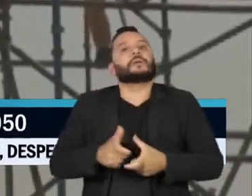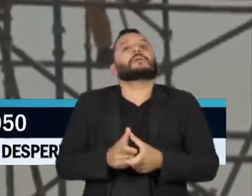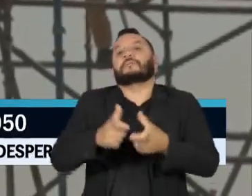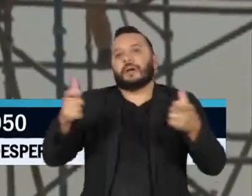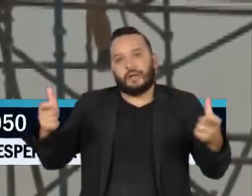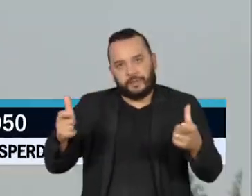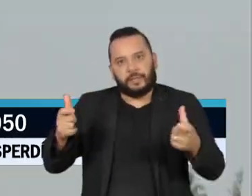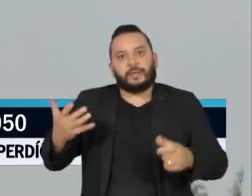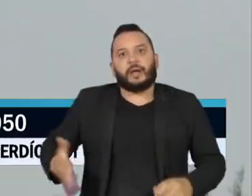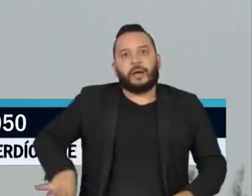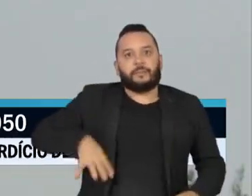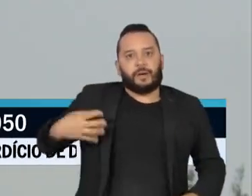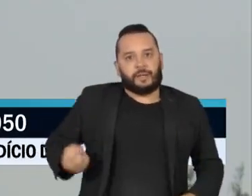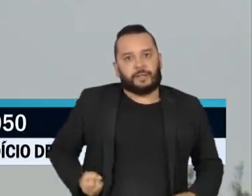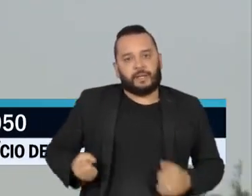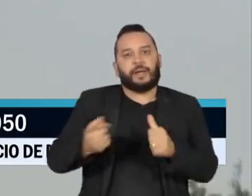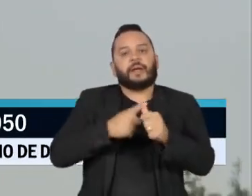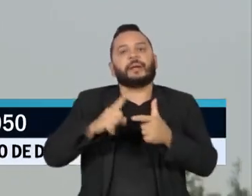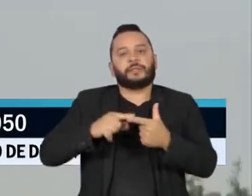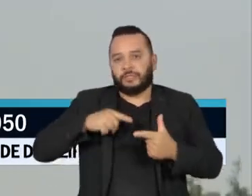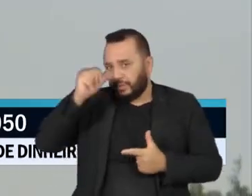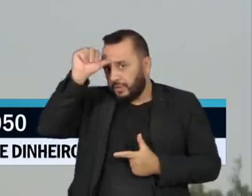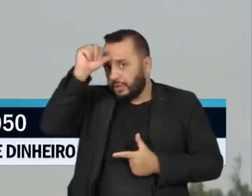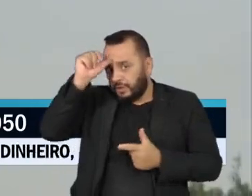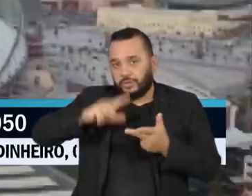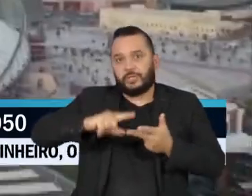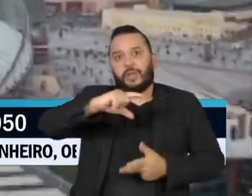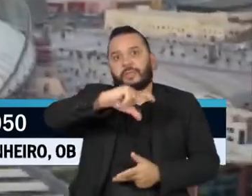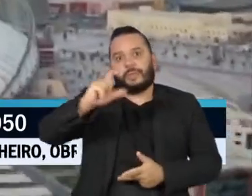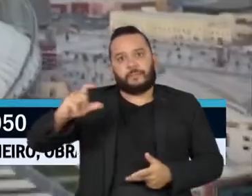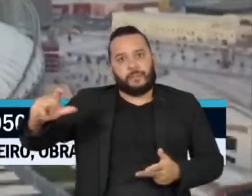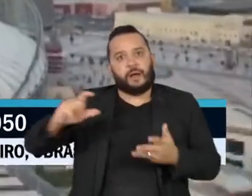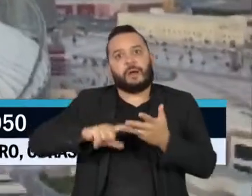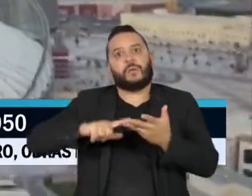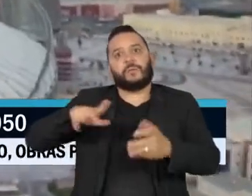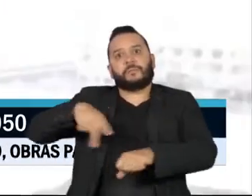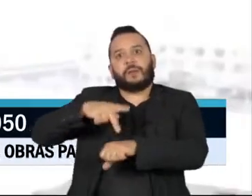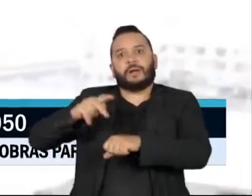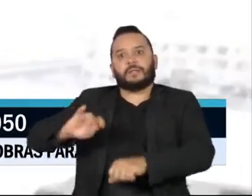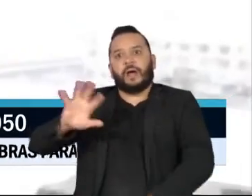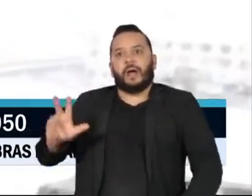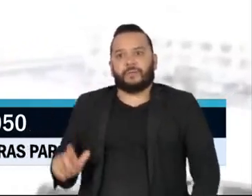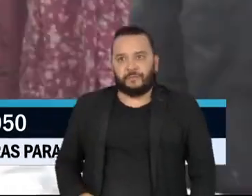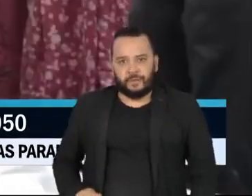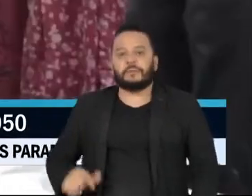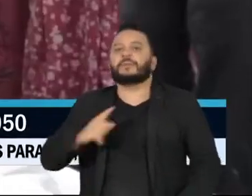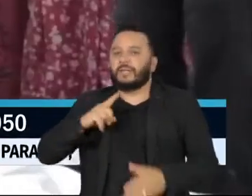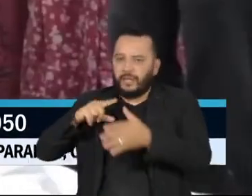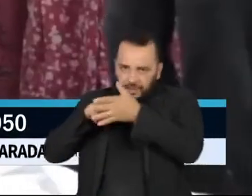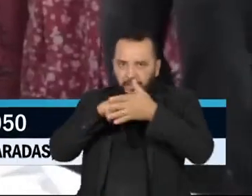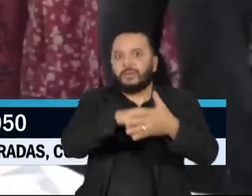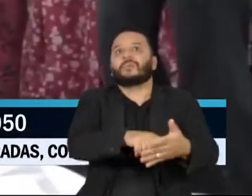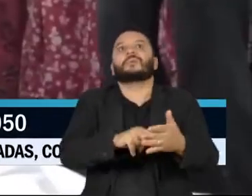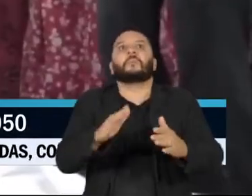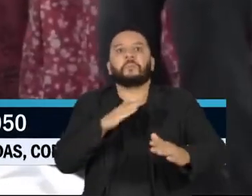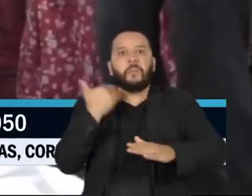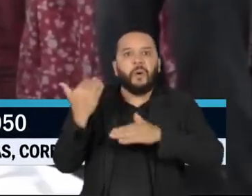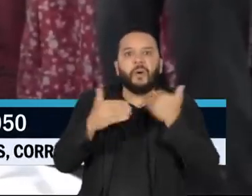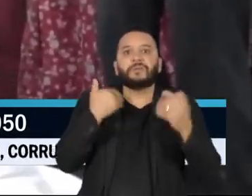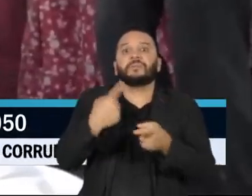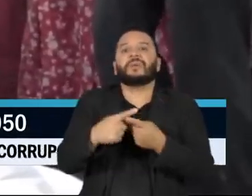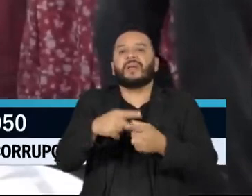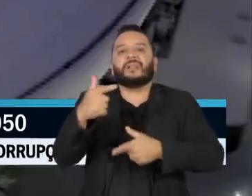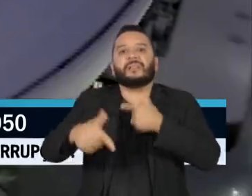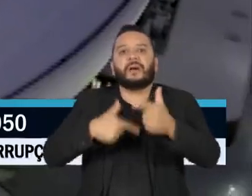de Bangladesh, Índia, Nepal e de nações africanas. Há muitas denúncias de mortes provocadas pelas más condições